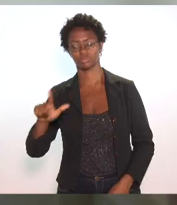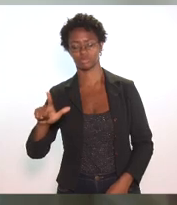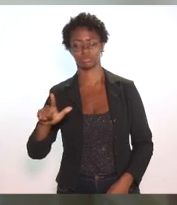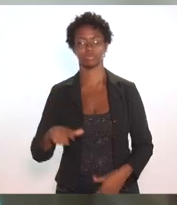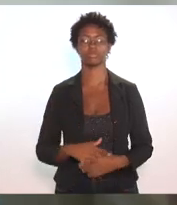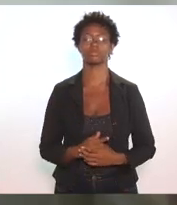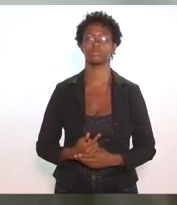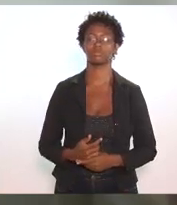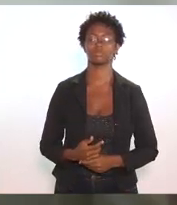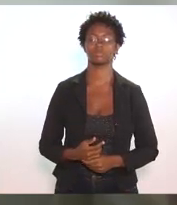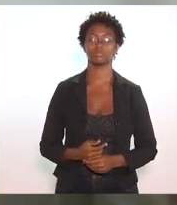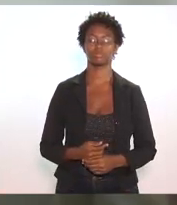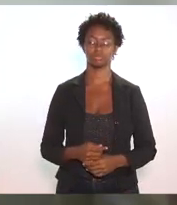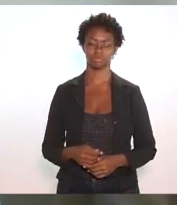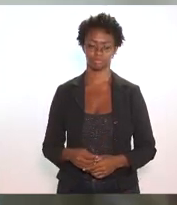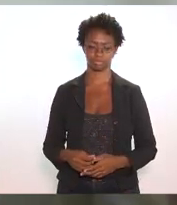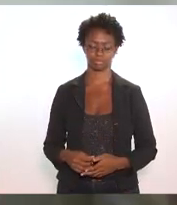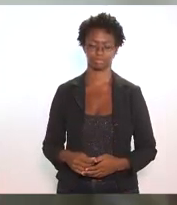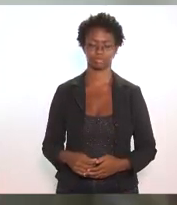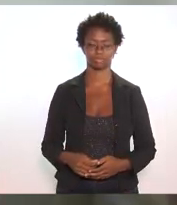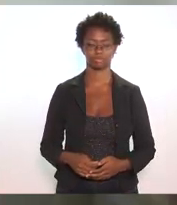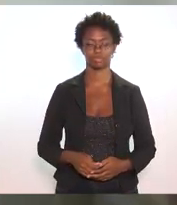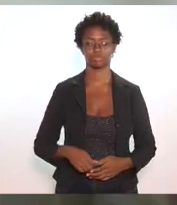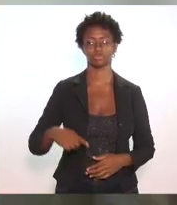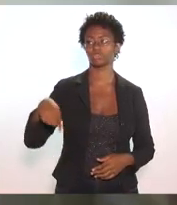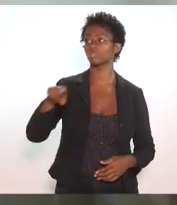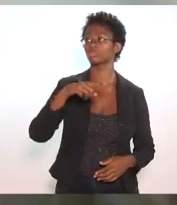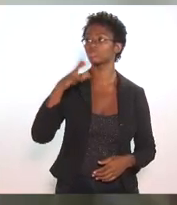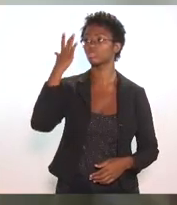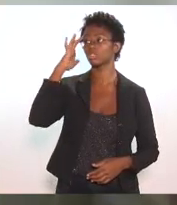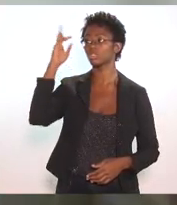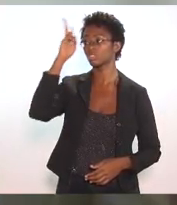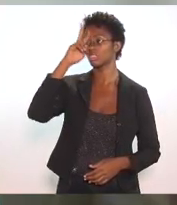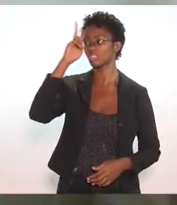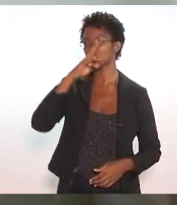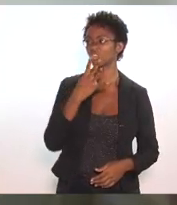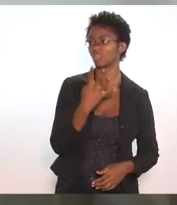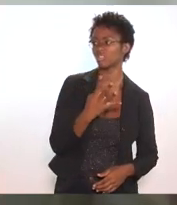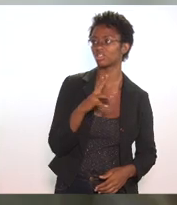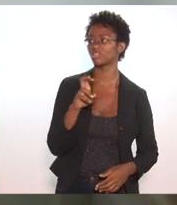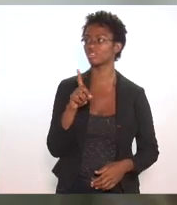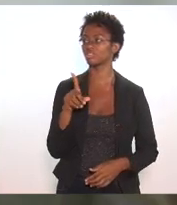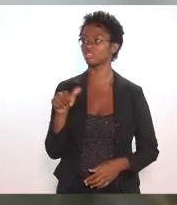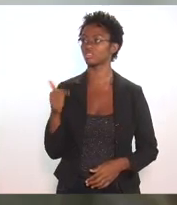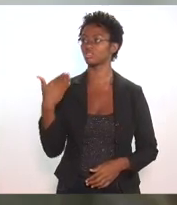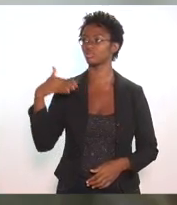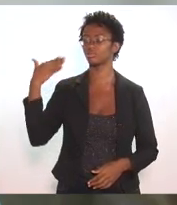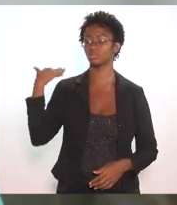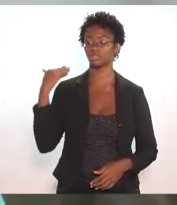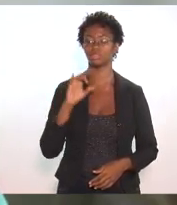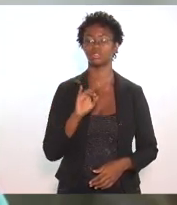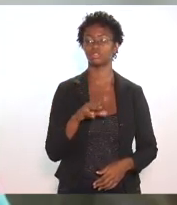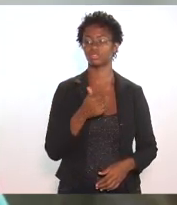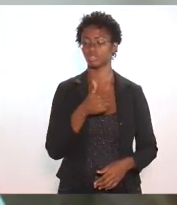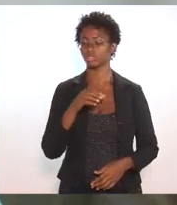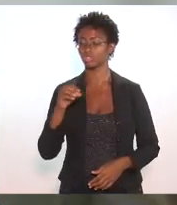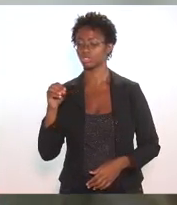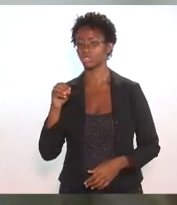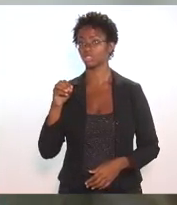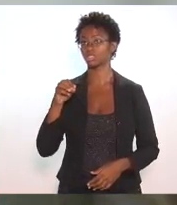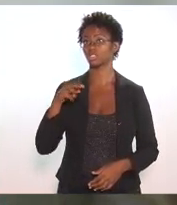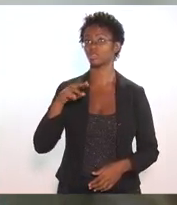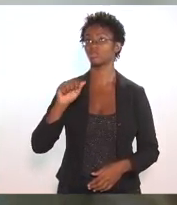acompanha isso muito de perto. Há de lembrar que há 4, 5 dias atrás, o número que se batia era 100 mil por dia.